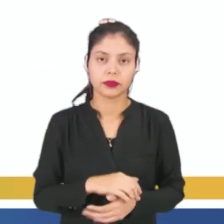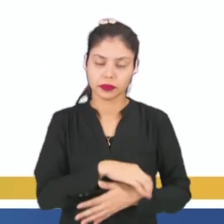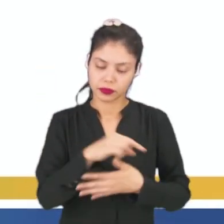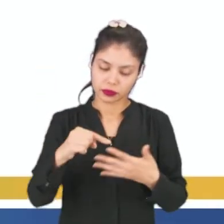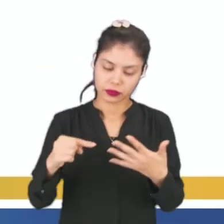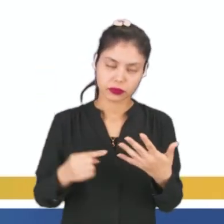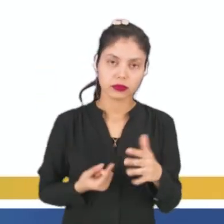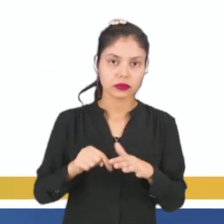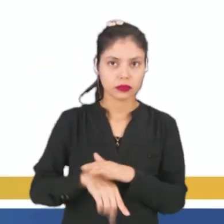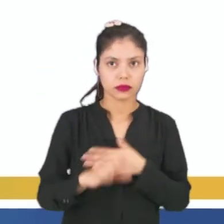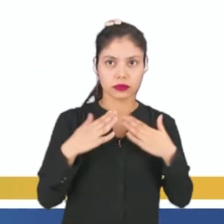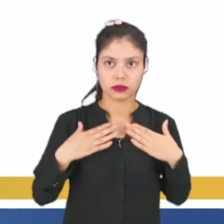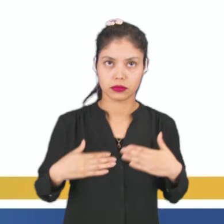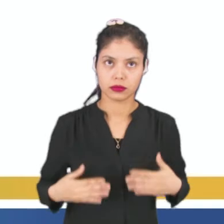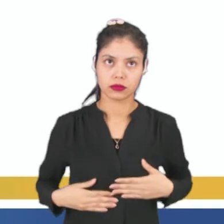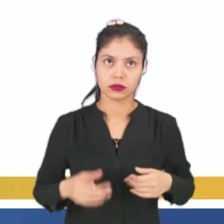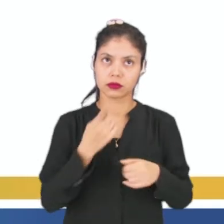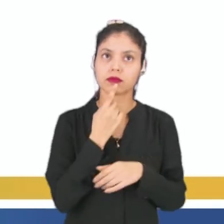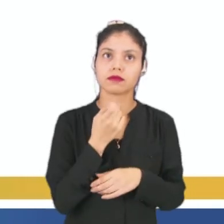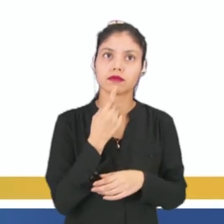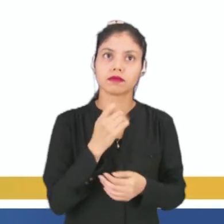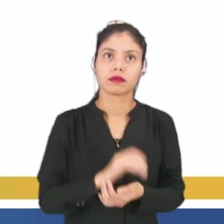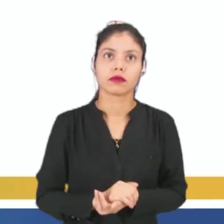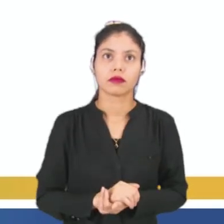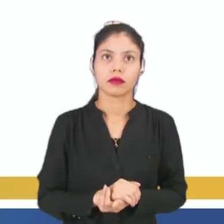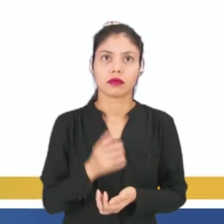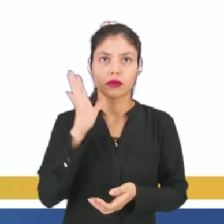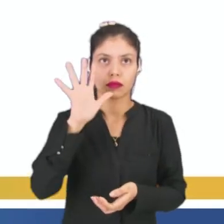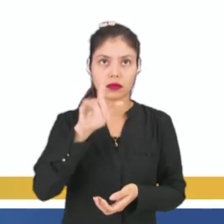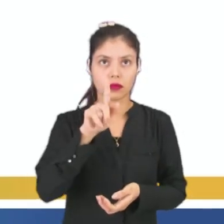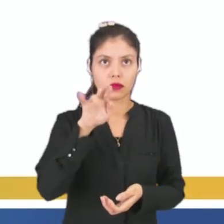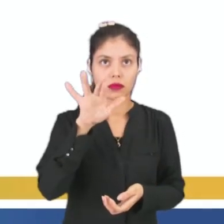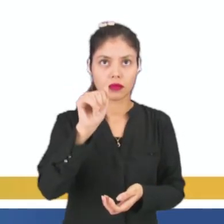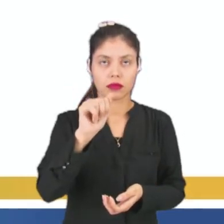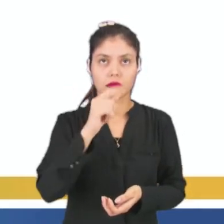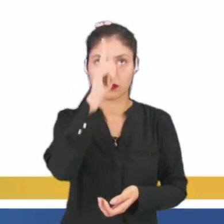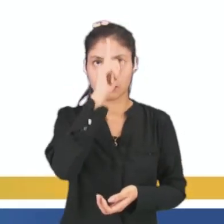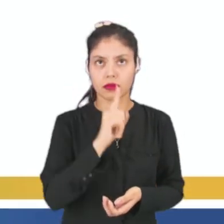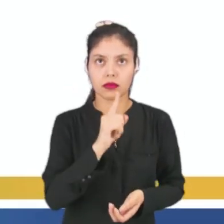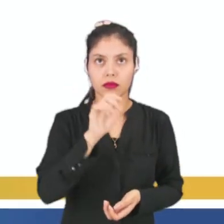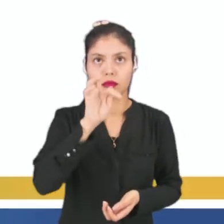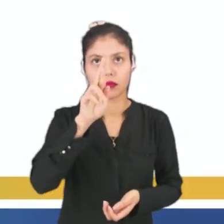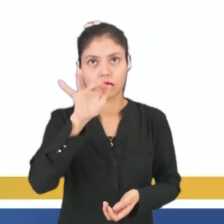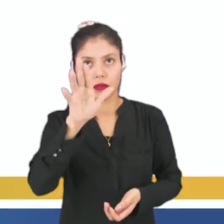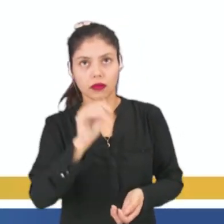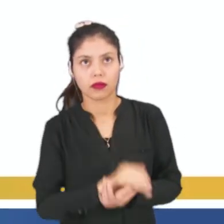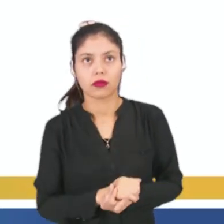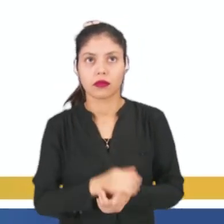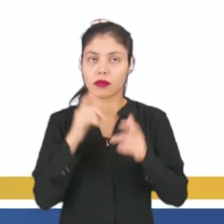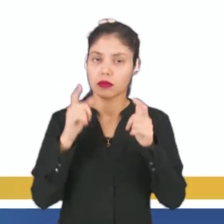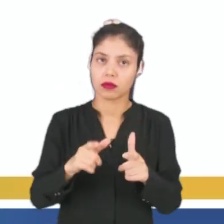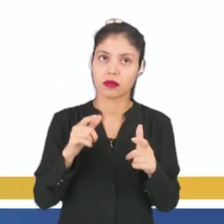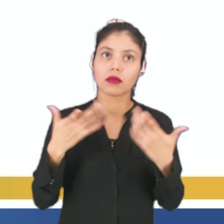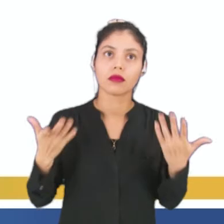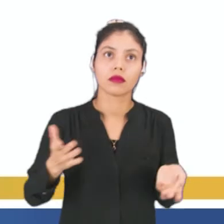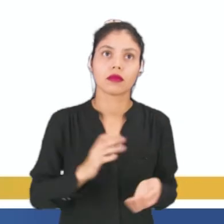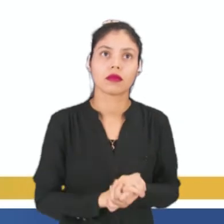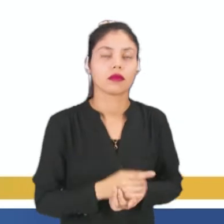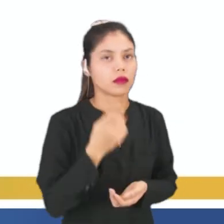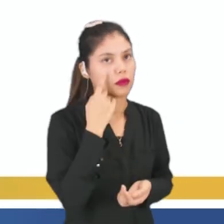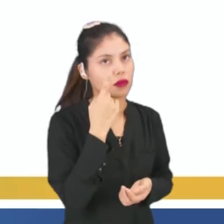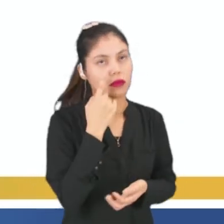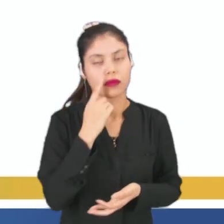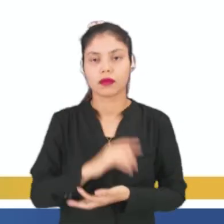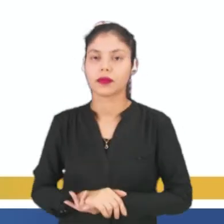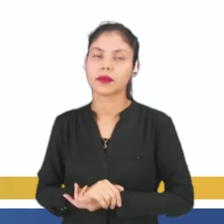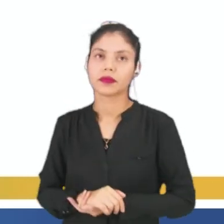elementos que estavam dentro do corpo, nem o sangue, né, a bile negra, a bile amarela e o fleuma, que se localizavam praticamente, como vocês podem ver